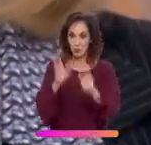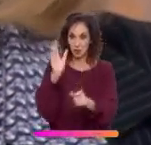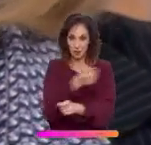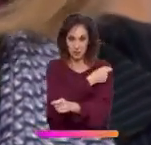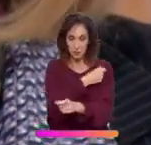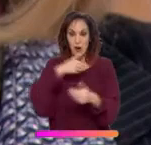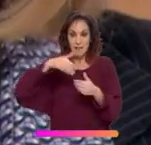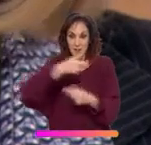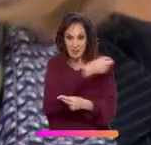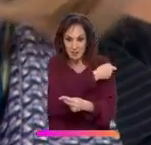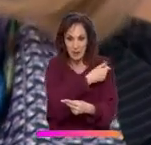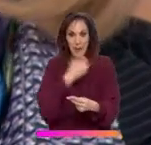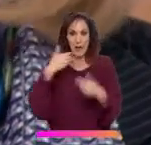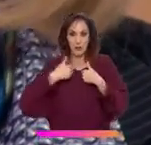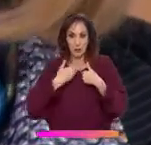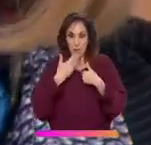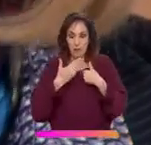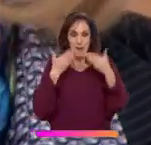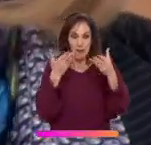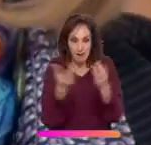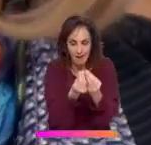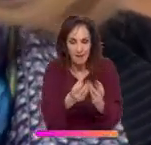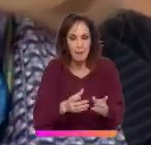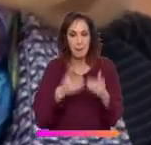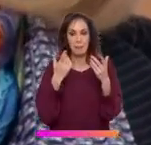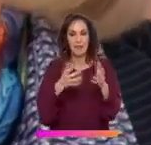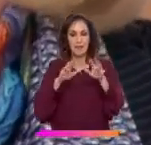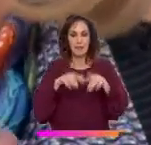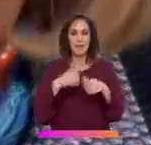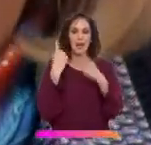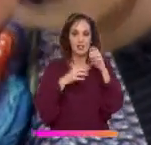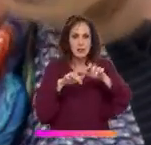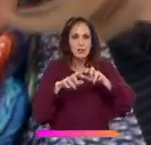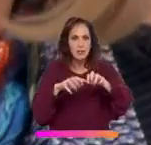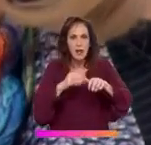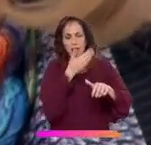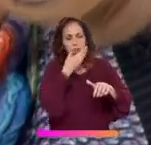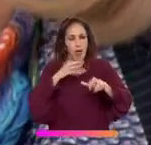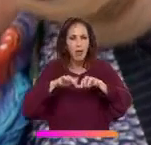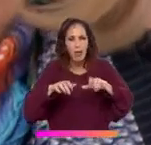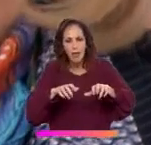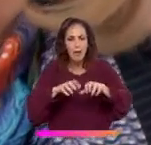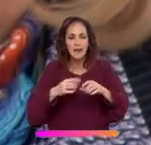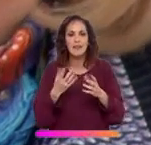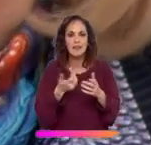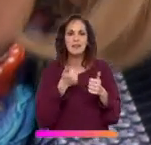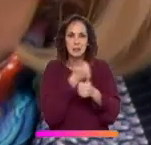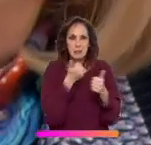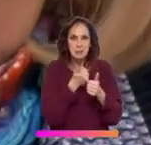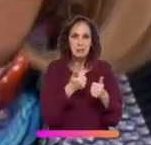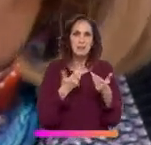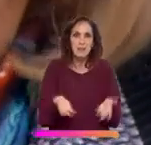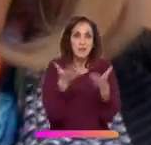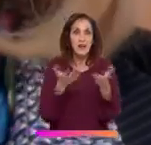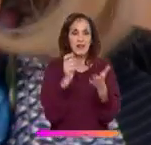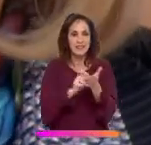que pedem ajuda se for preciso, que navegam bem sozinhas nos meios digitais, porque também há muitas pessoas que o fazem. Uhum. Portanto, isto, há que